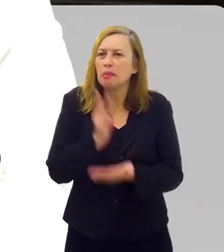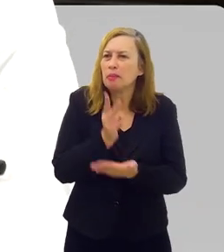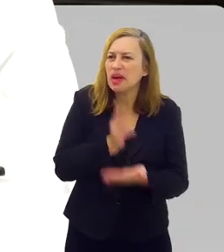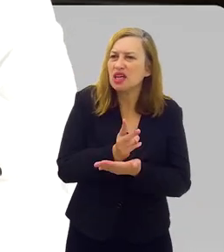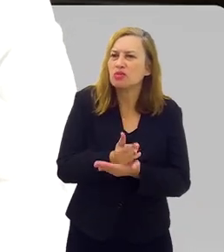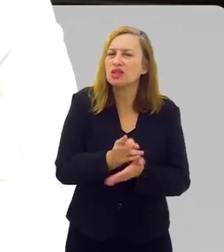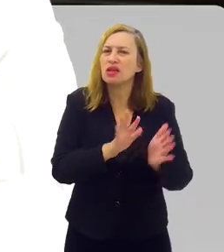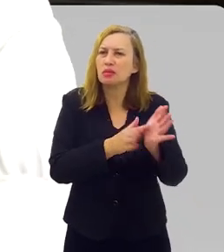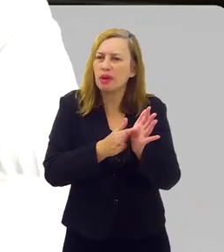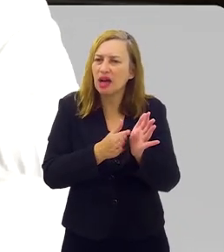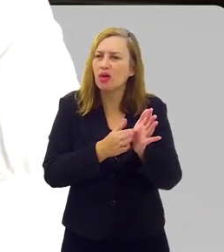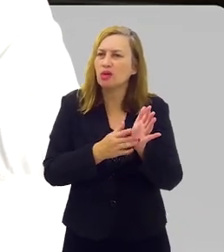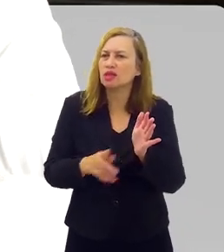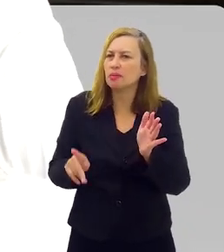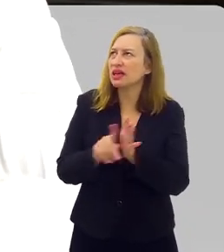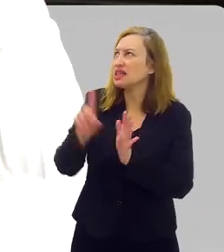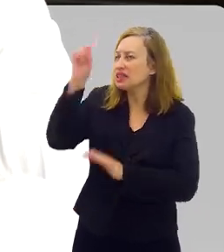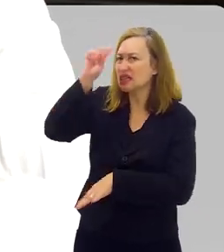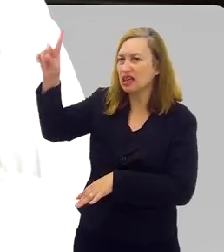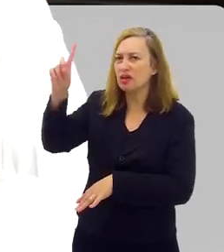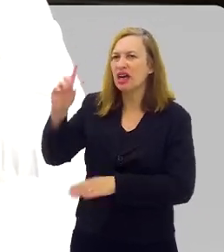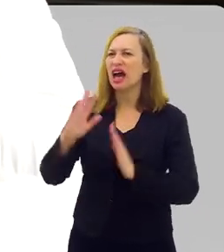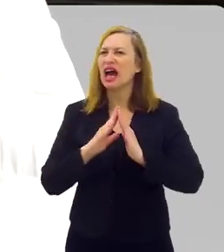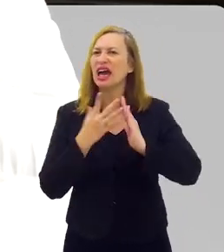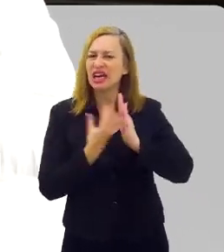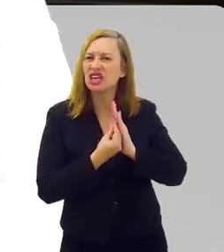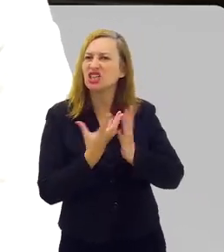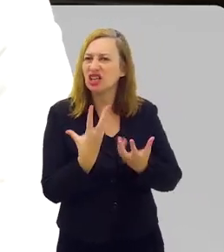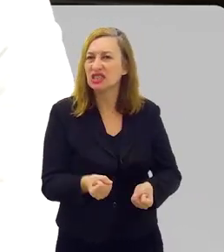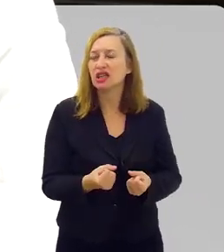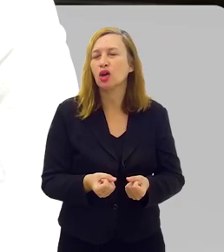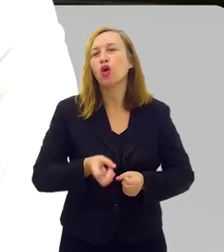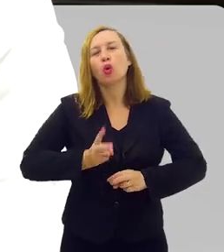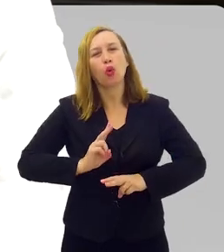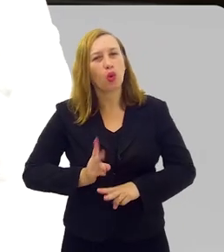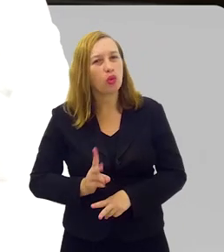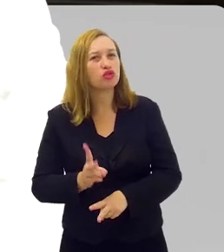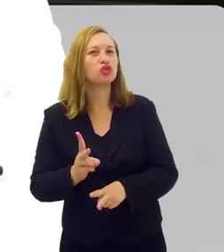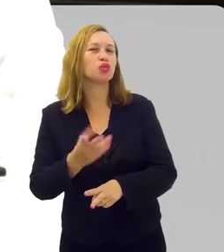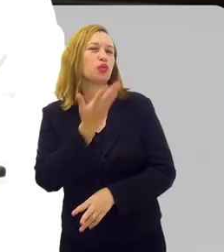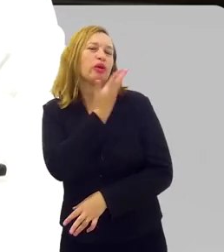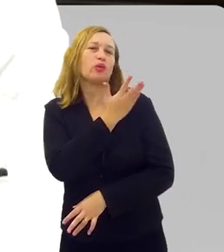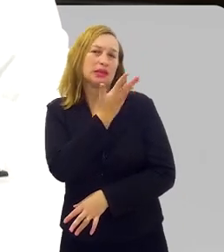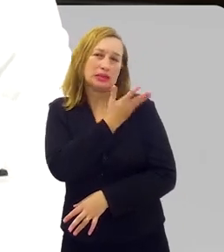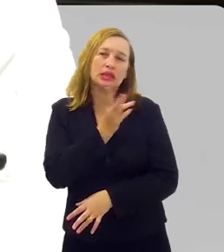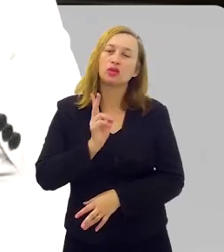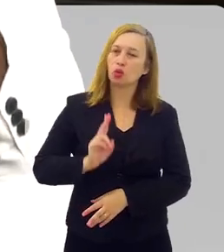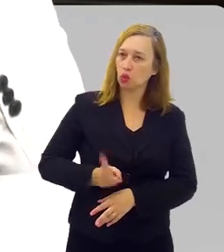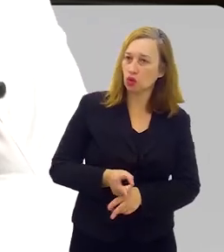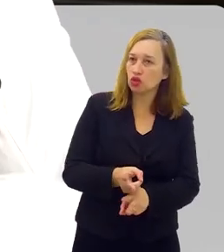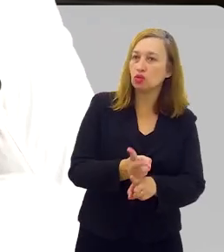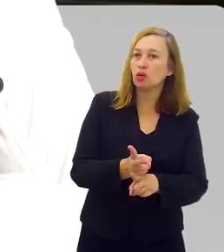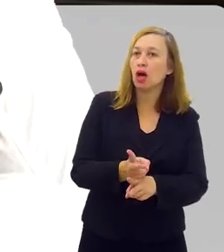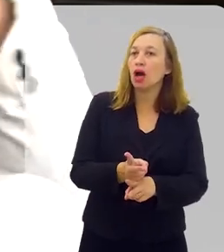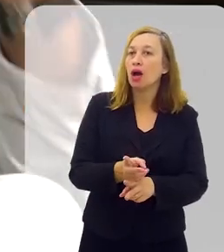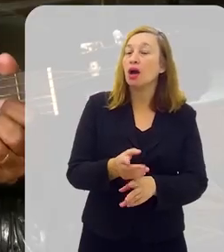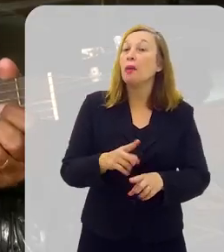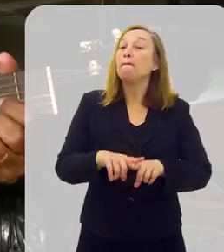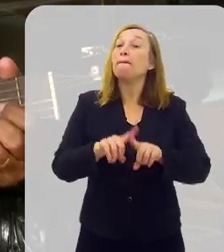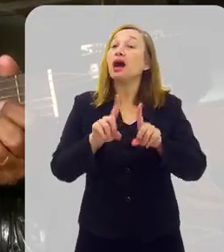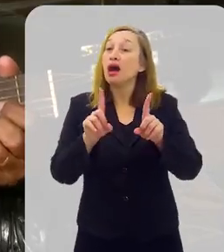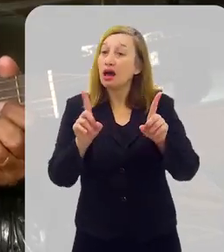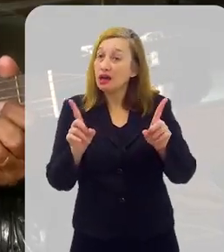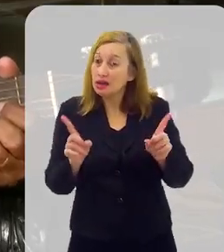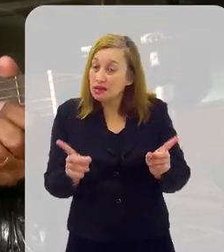já passou, não existe mais de fato o preconceito, mesmo sendo pagode, mesmo sendo um samba para Deus, as